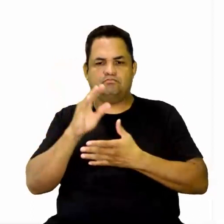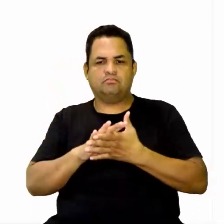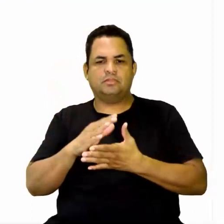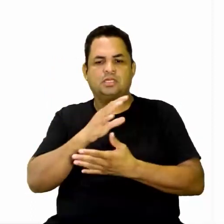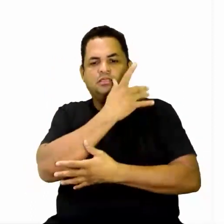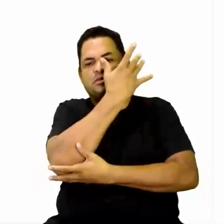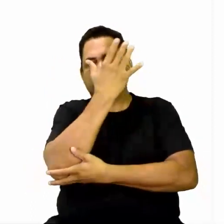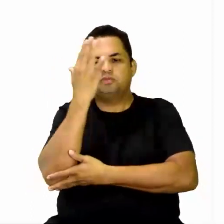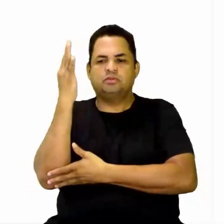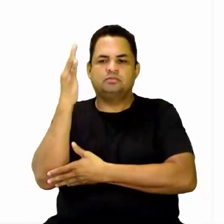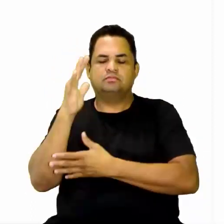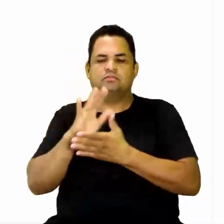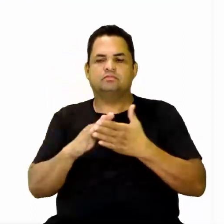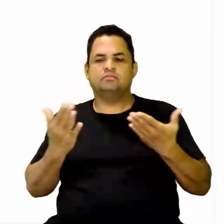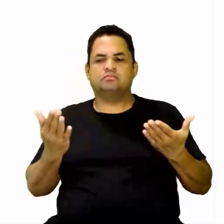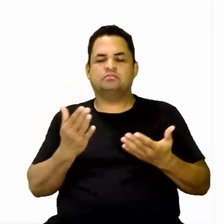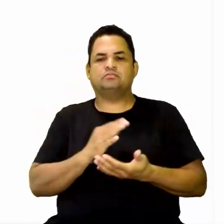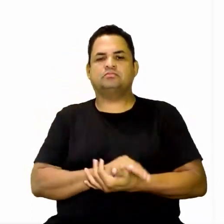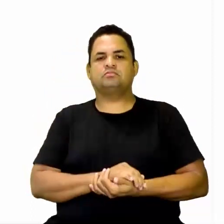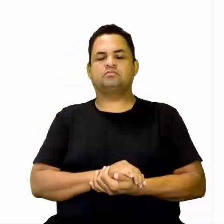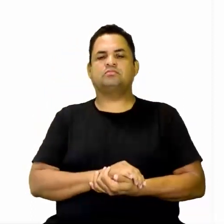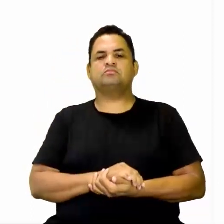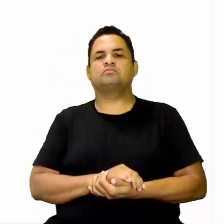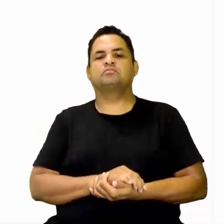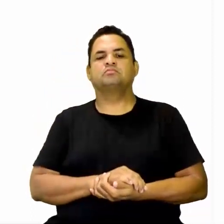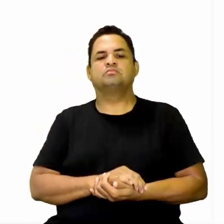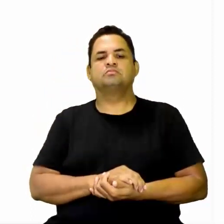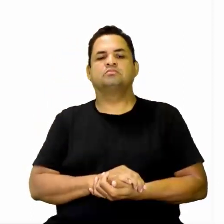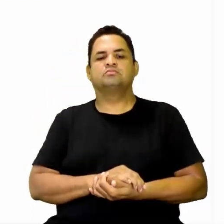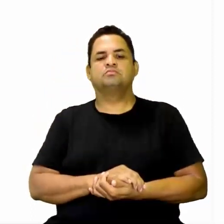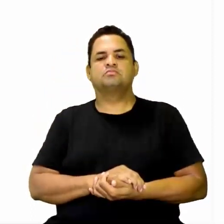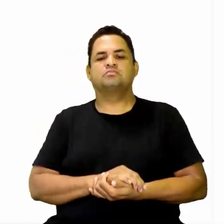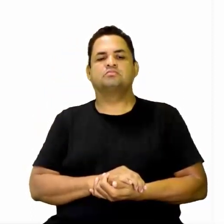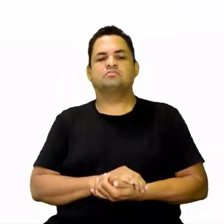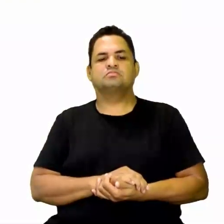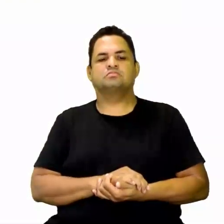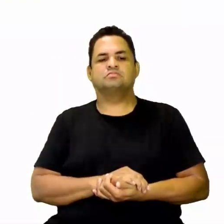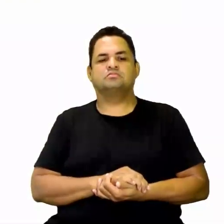certo? Vamos lá então agora, porque, olha só,